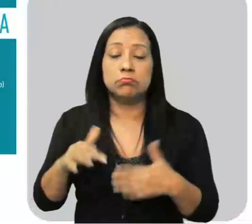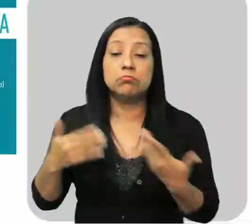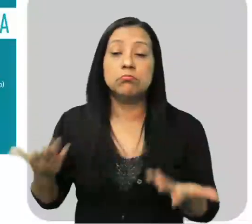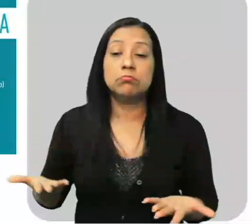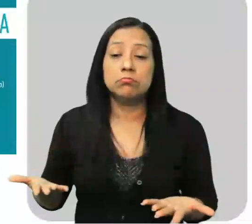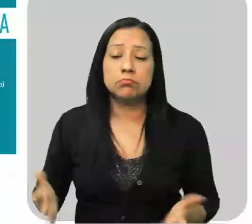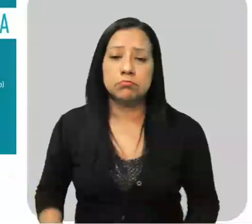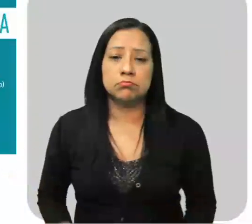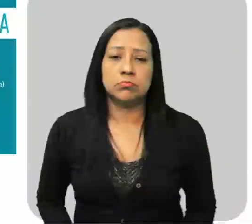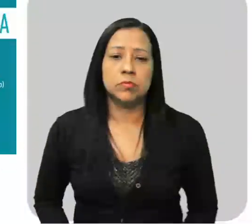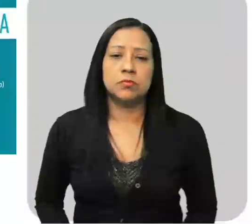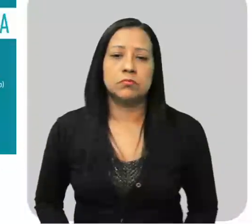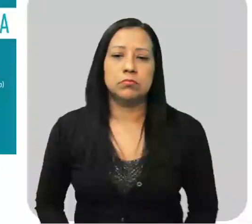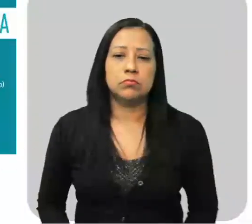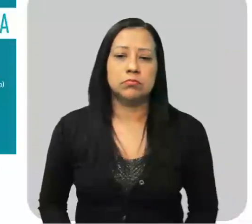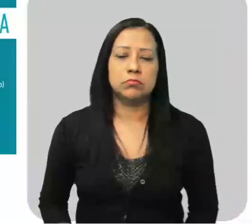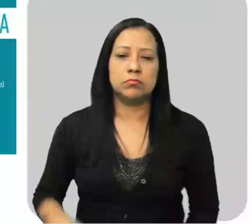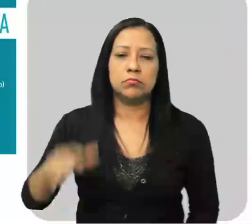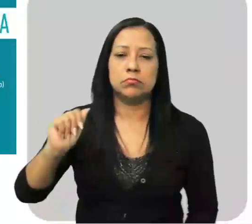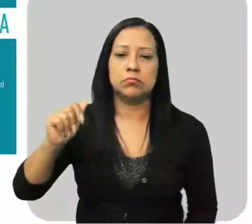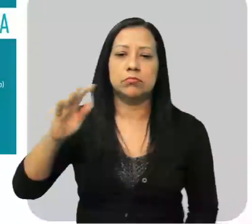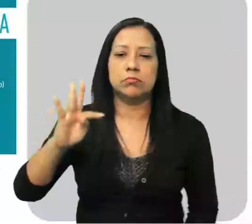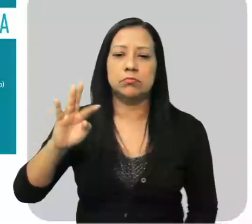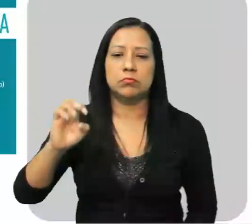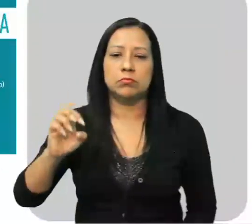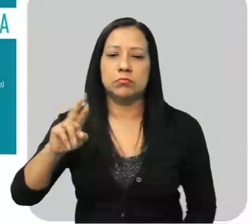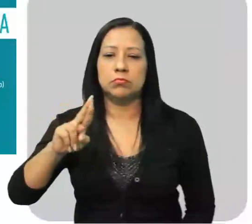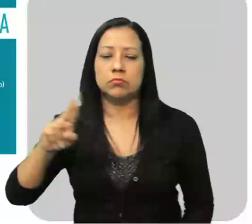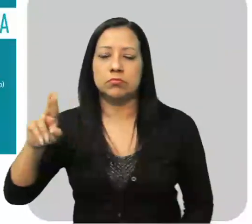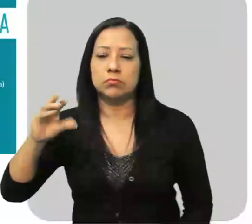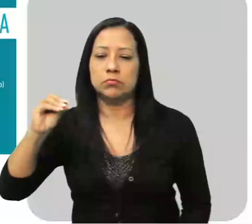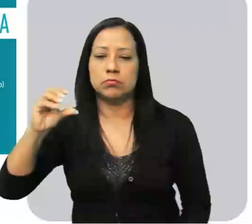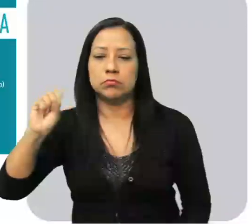58% vão para os aterros, que é o lugar adequado.